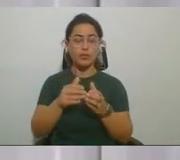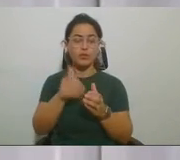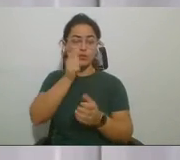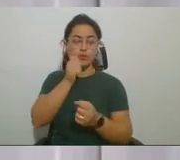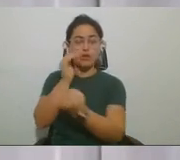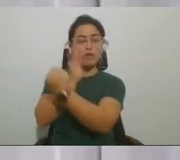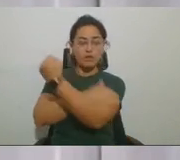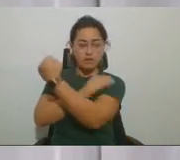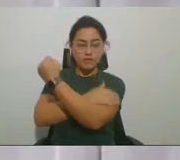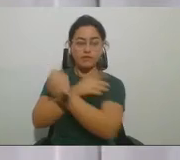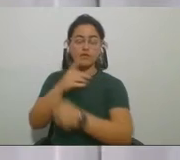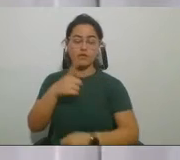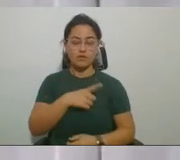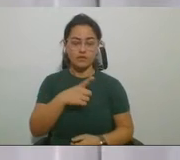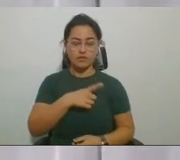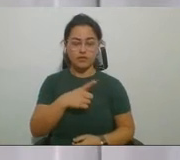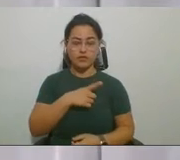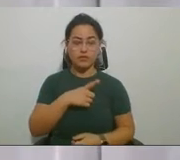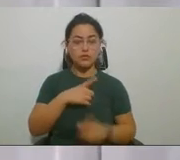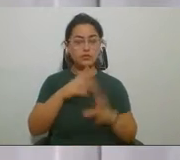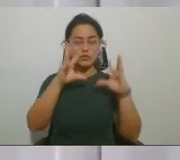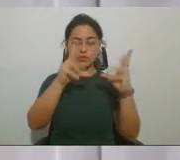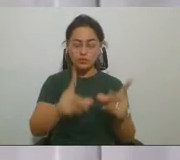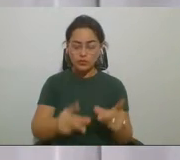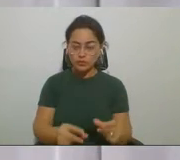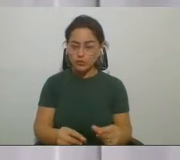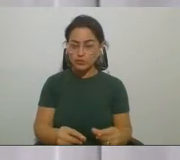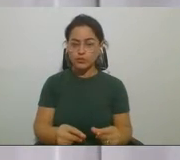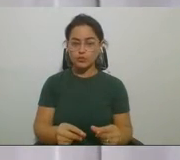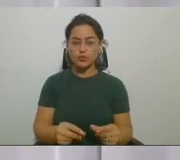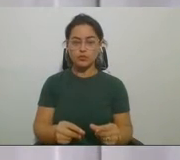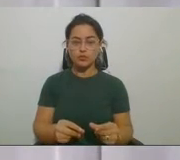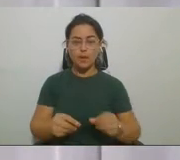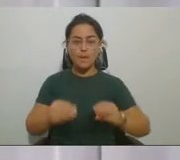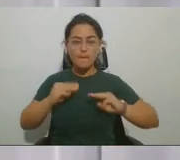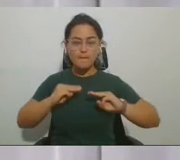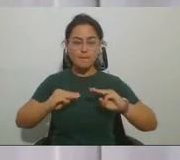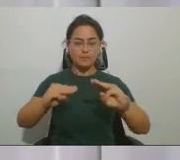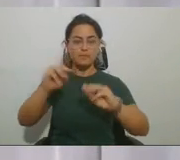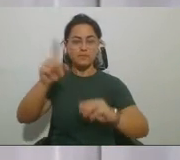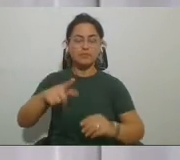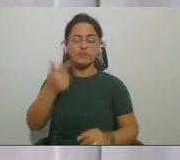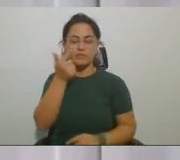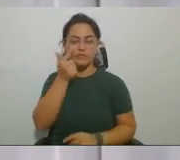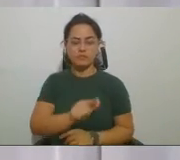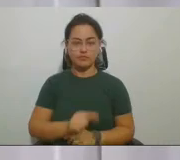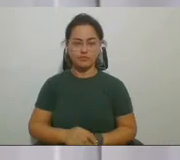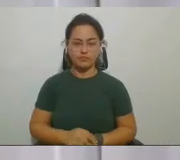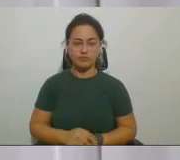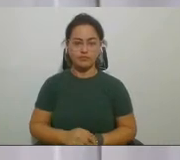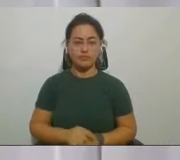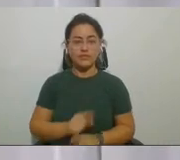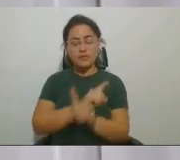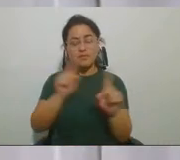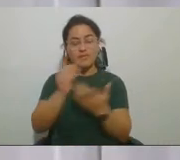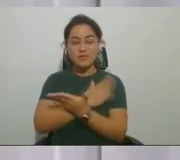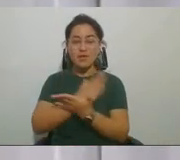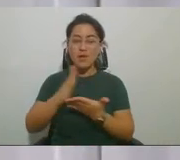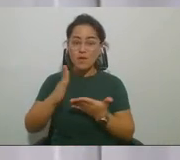queriam, em todas as formações feministas, com relação a essa conquista. Mas algumas companheiras,